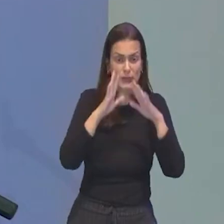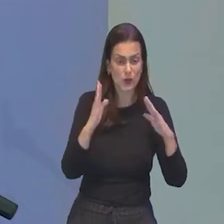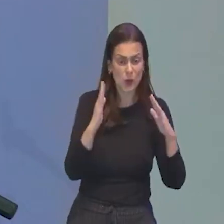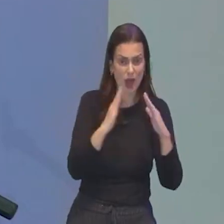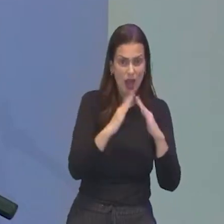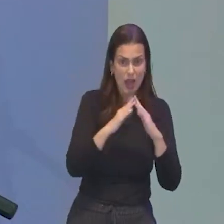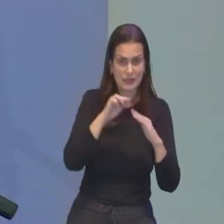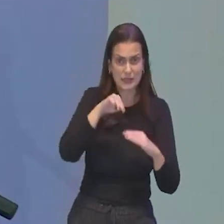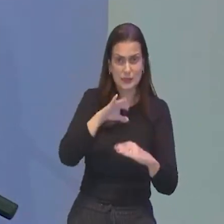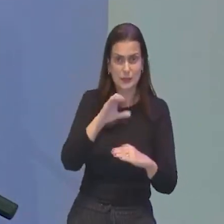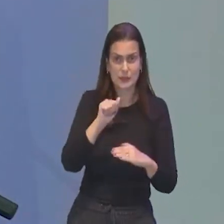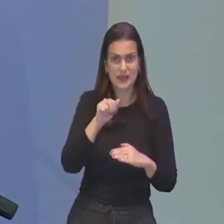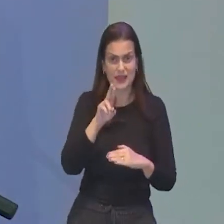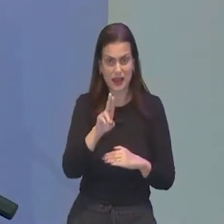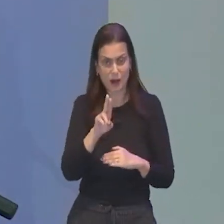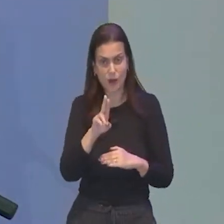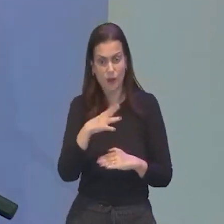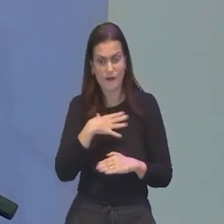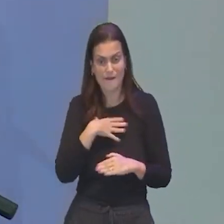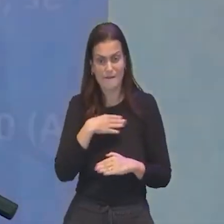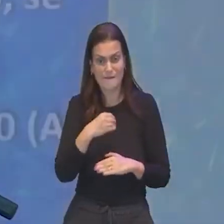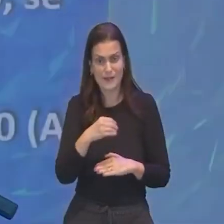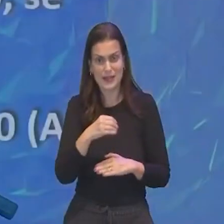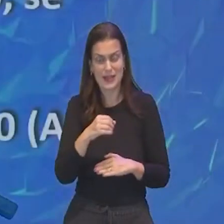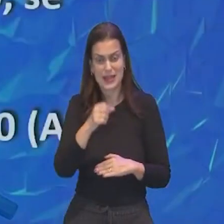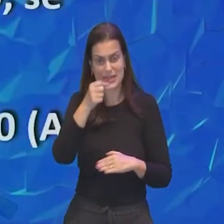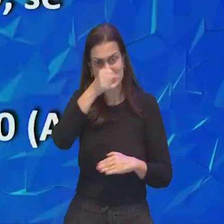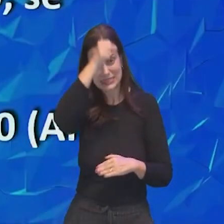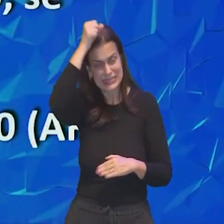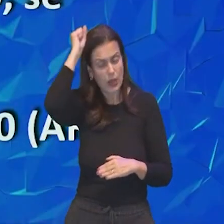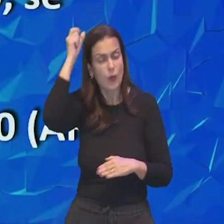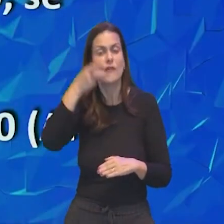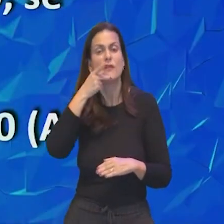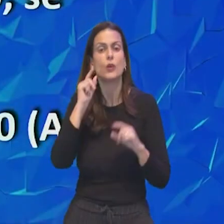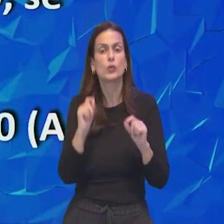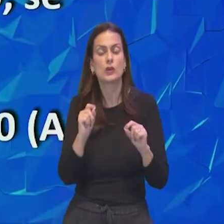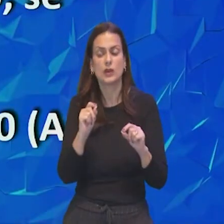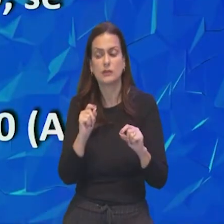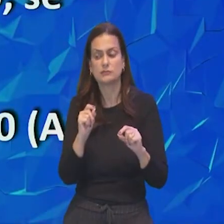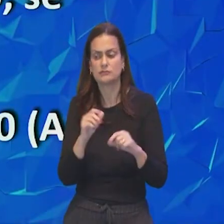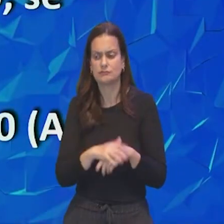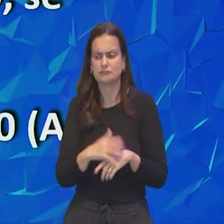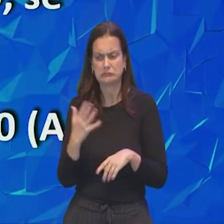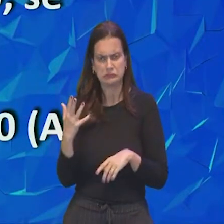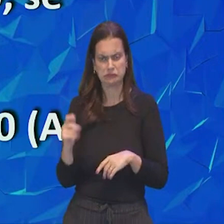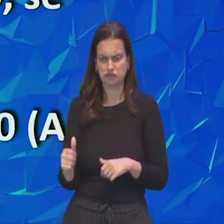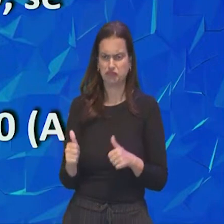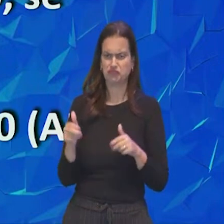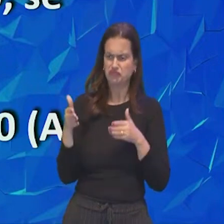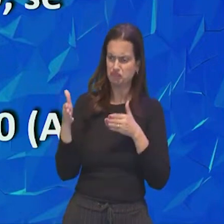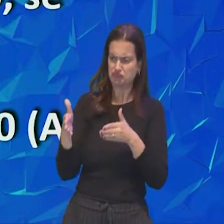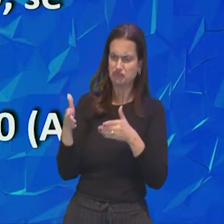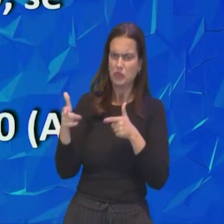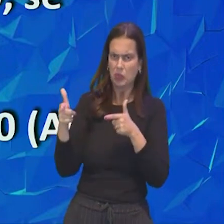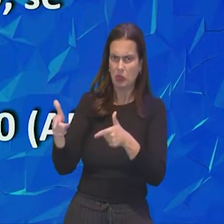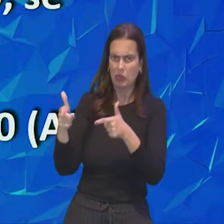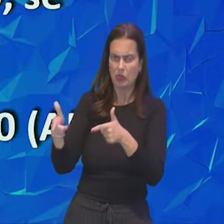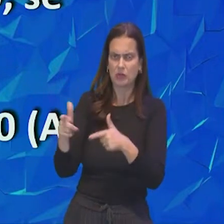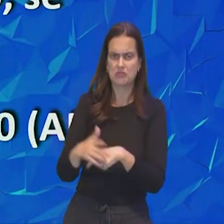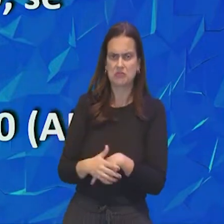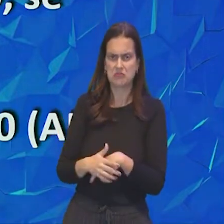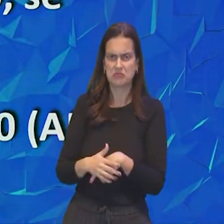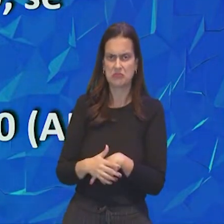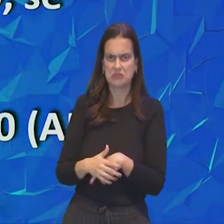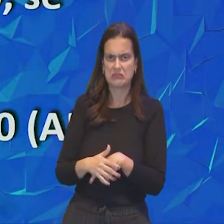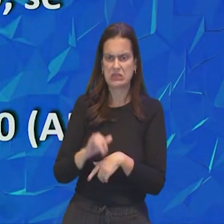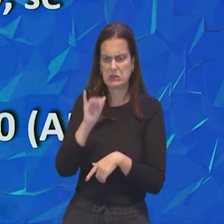casa, Mical, filha de Saul, saiu a encontrar-se com ele e disse: que bela figura fez o meu rei de